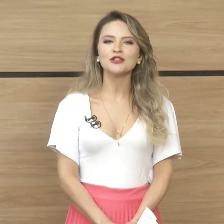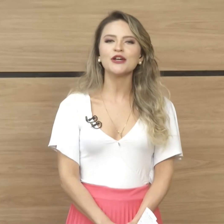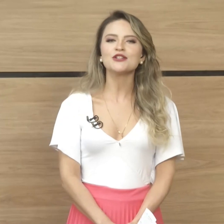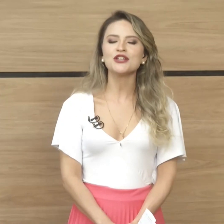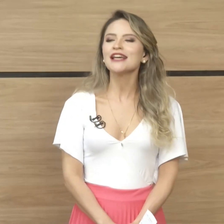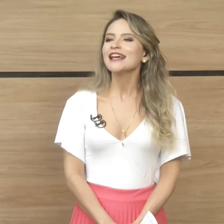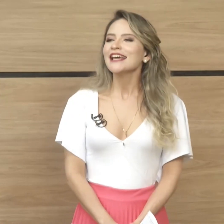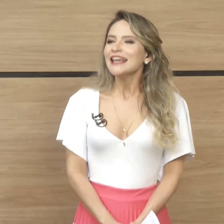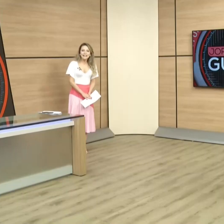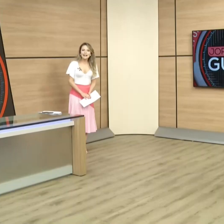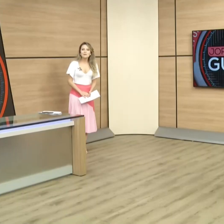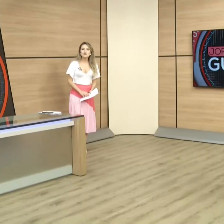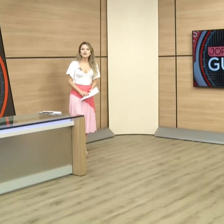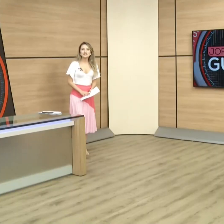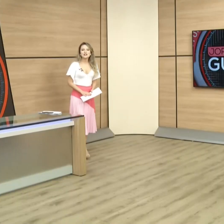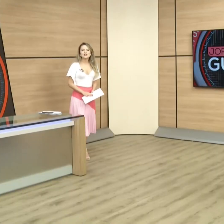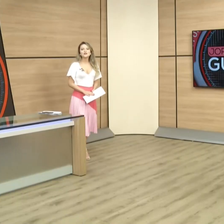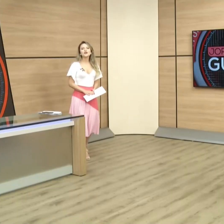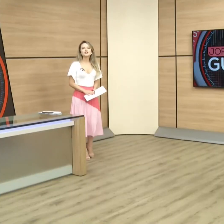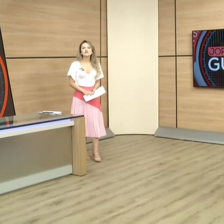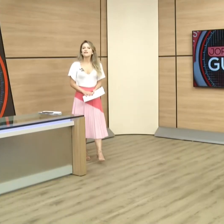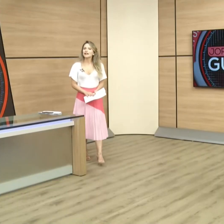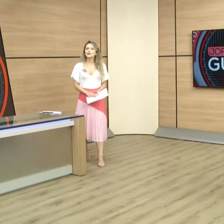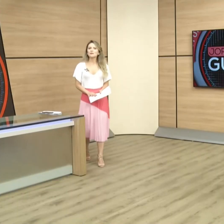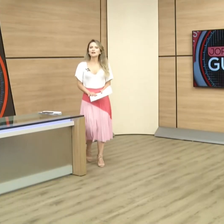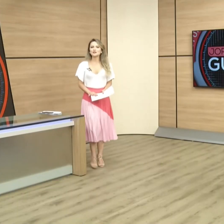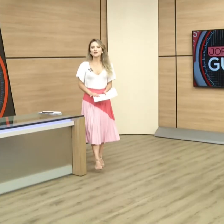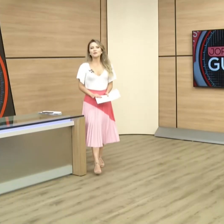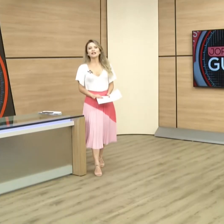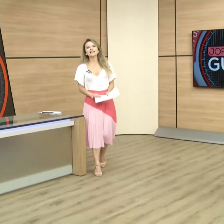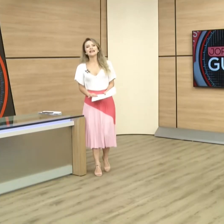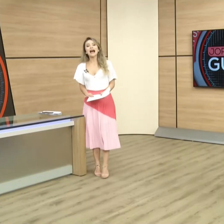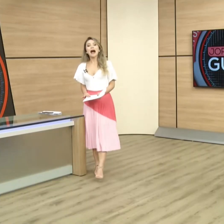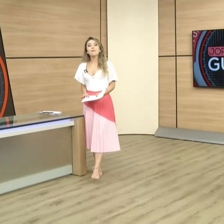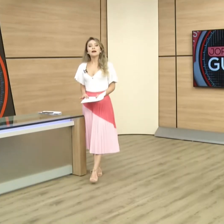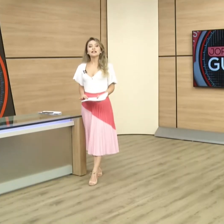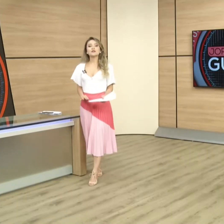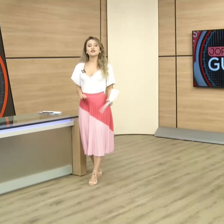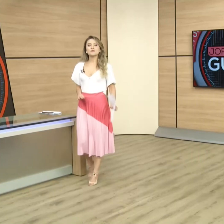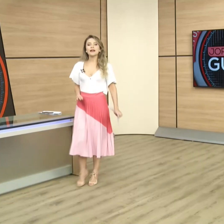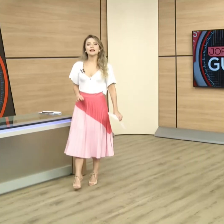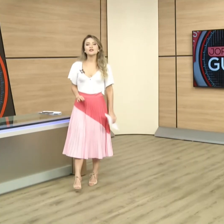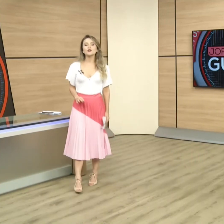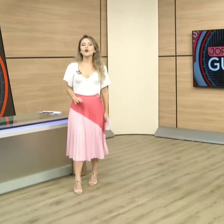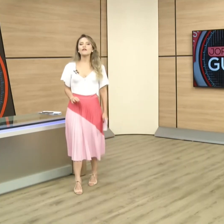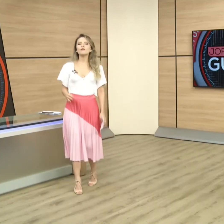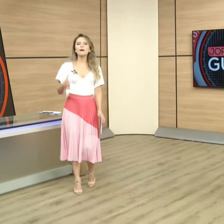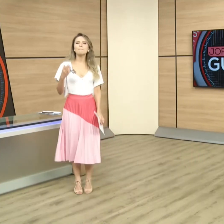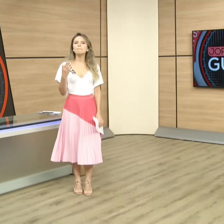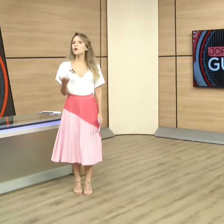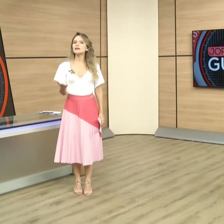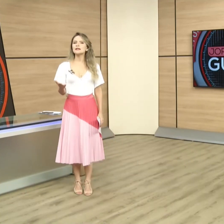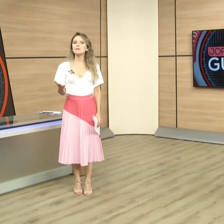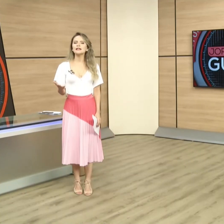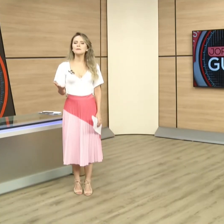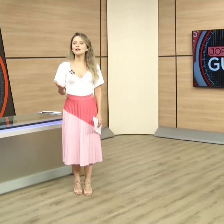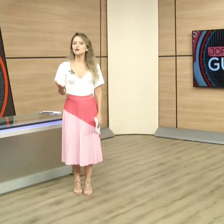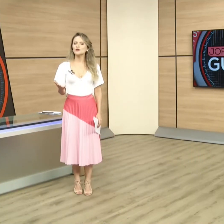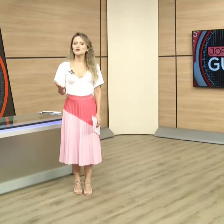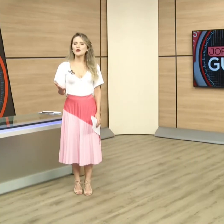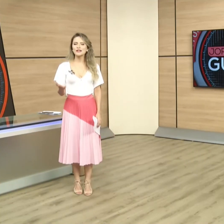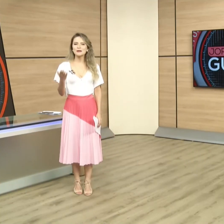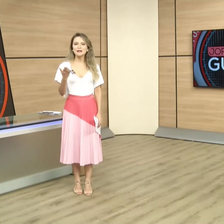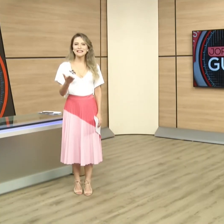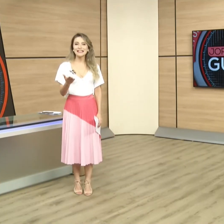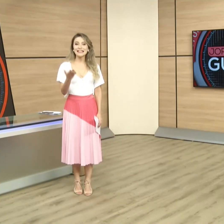sete da noite e acabou o JG de hoje valeu aí pela sua companhia amanhã eu te espero aqui de novo uma boa semana para